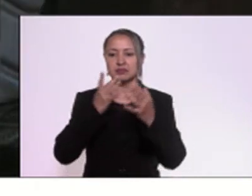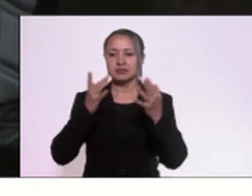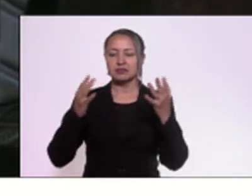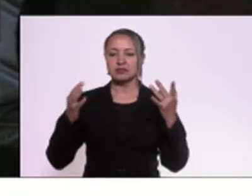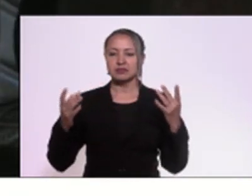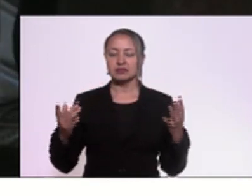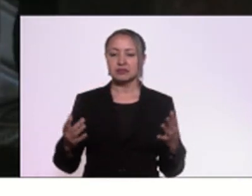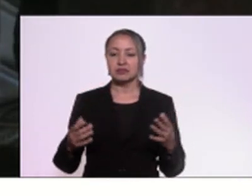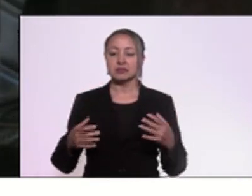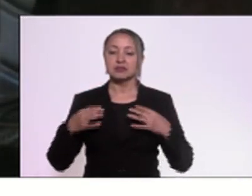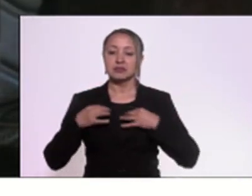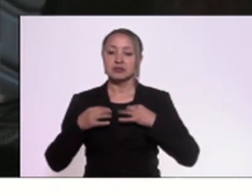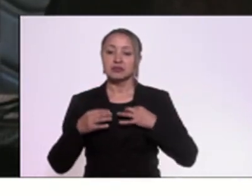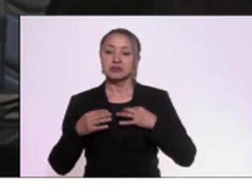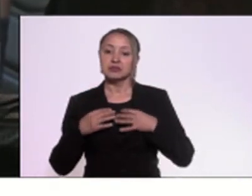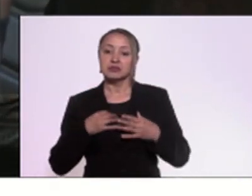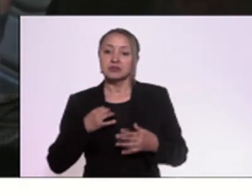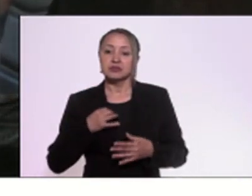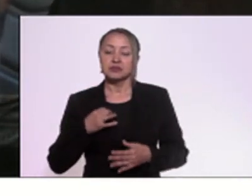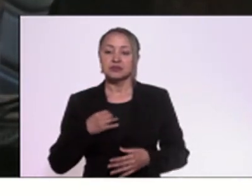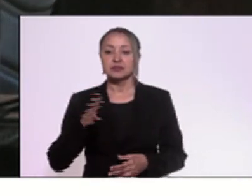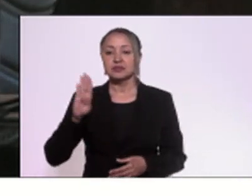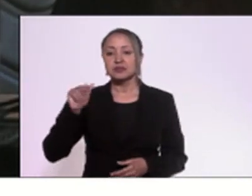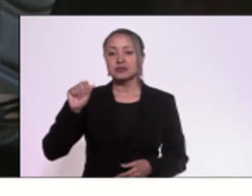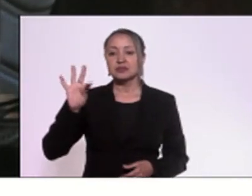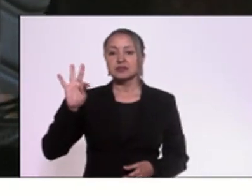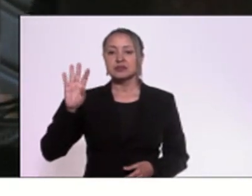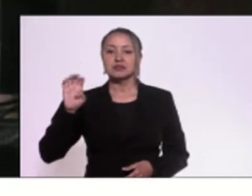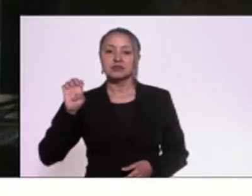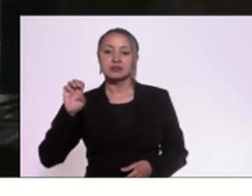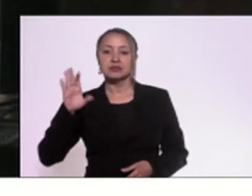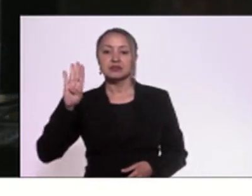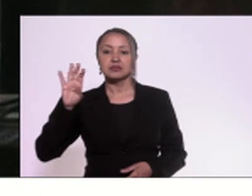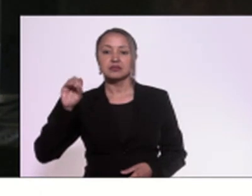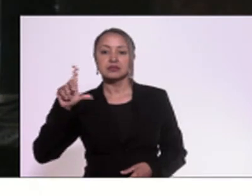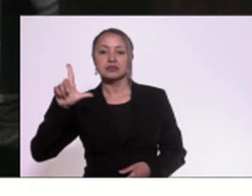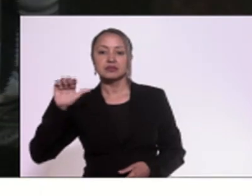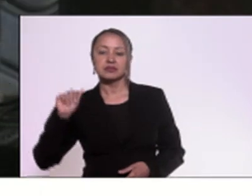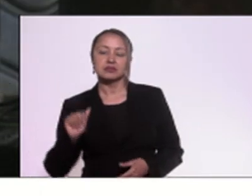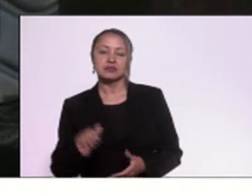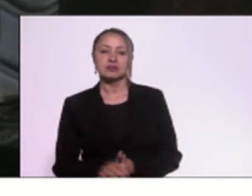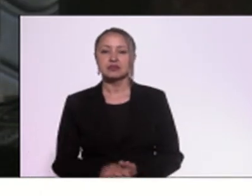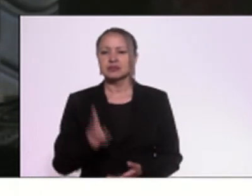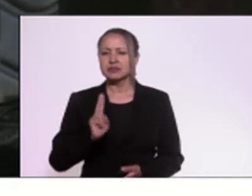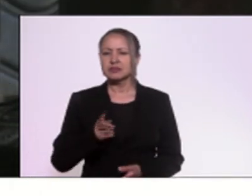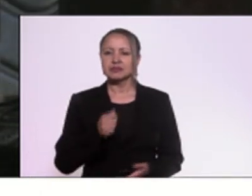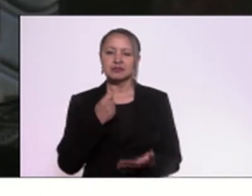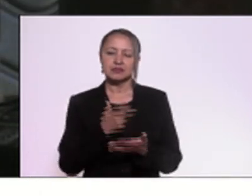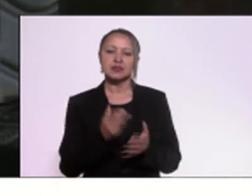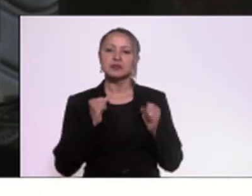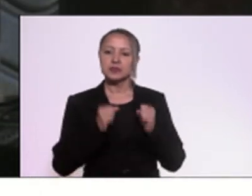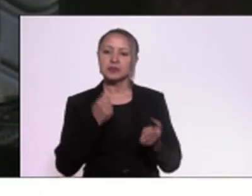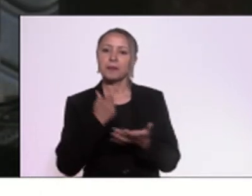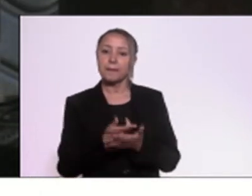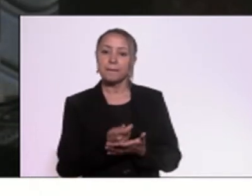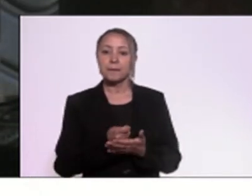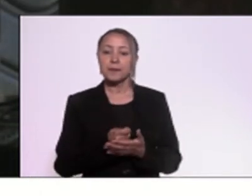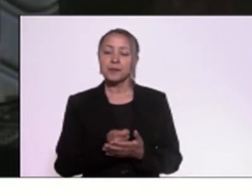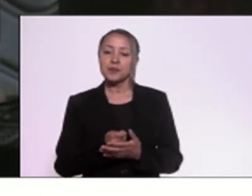lado, também o deputado André Siciliano acorreu o Ponto